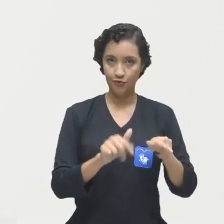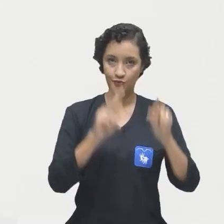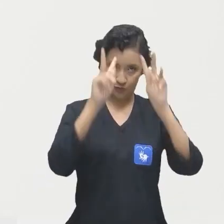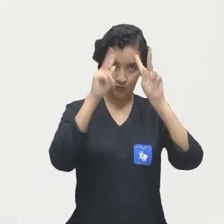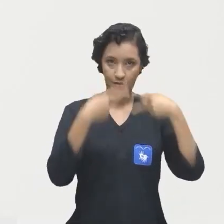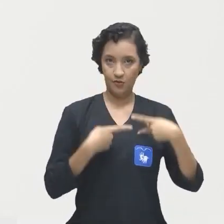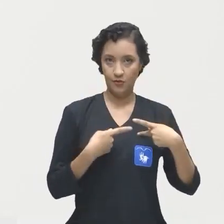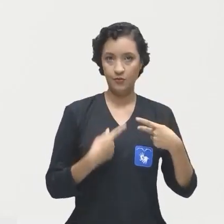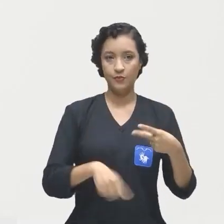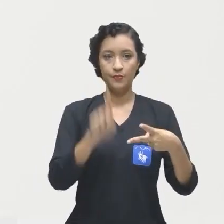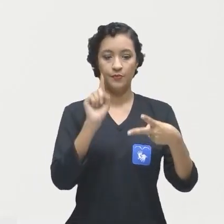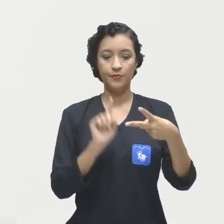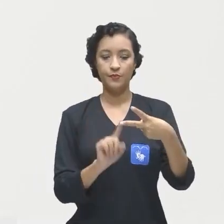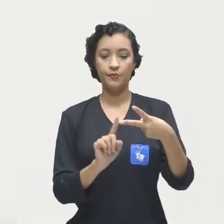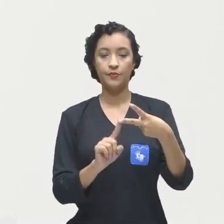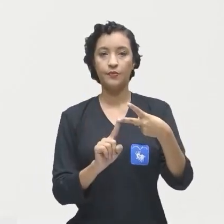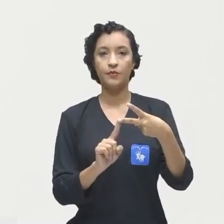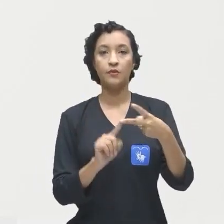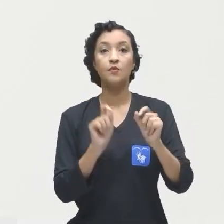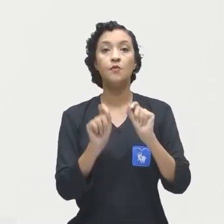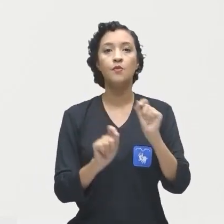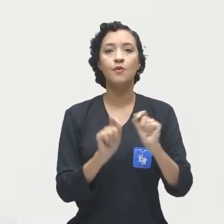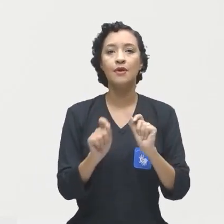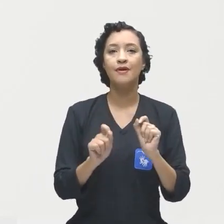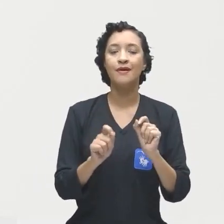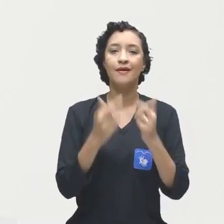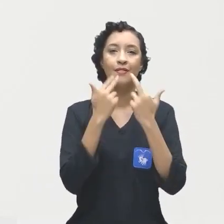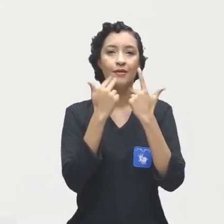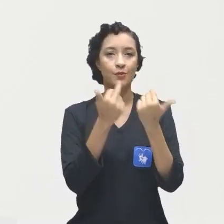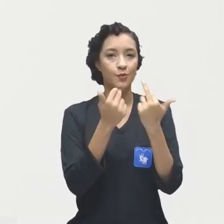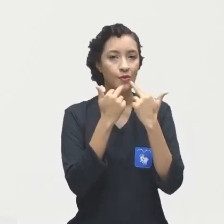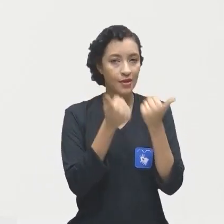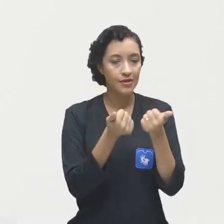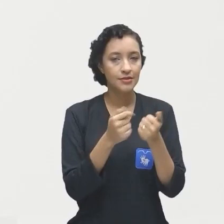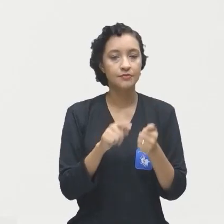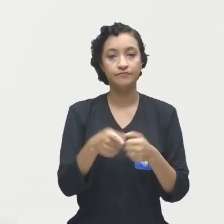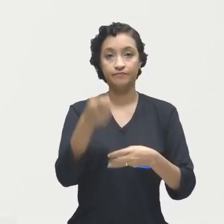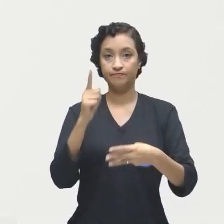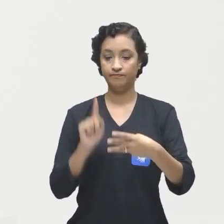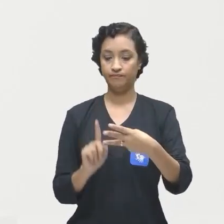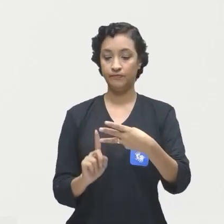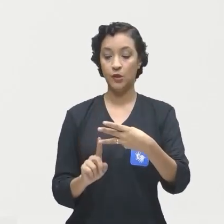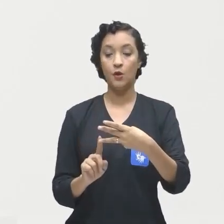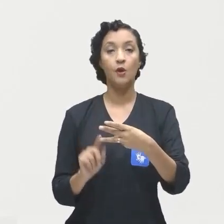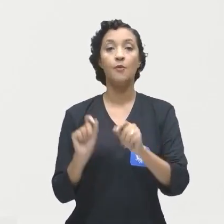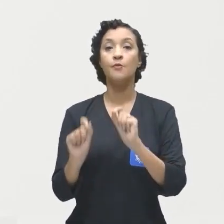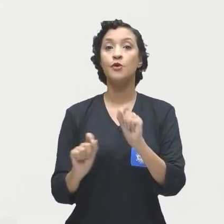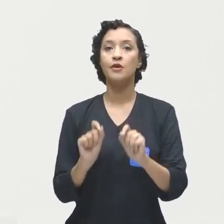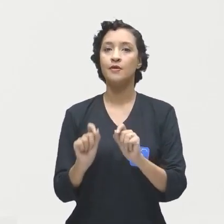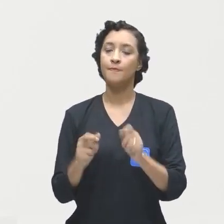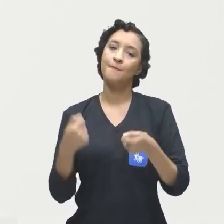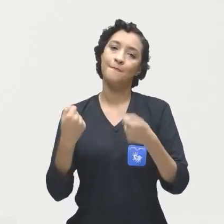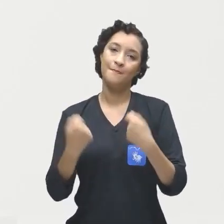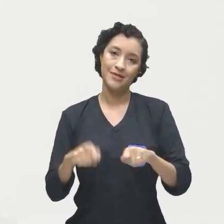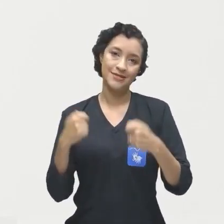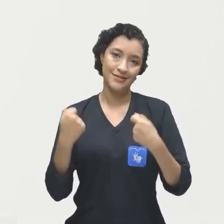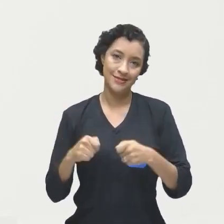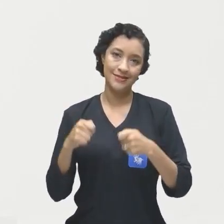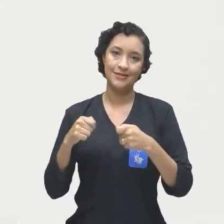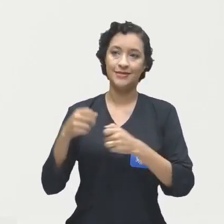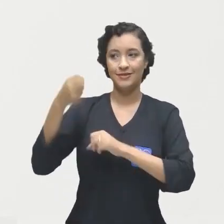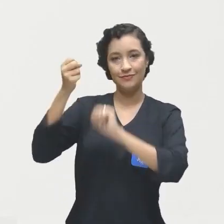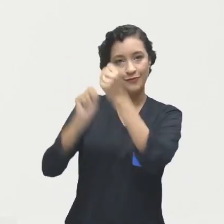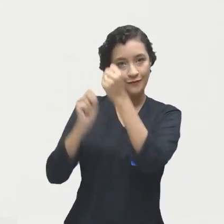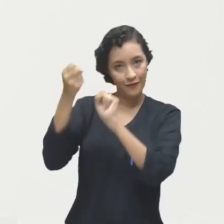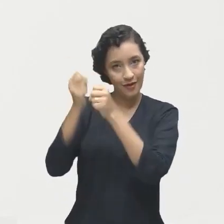viu foi os bens naturais. Mas para que isso se transforme em bem, precisa, né, das